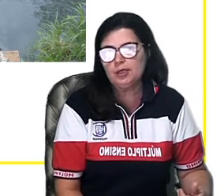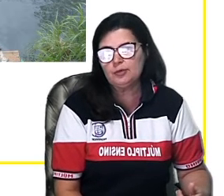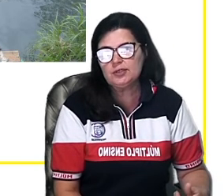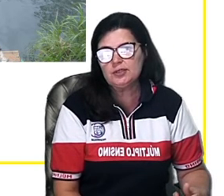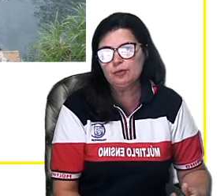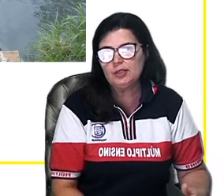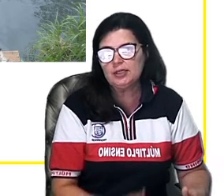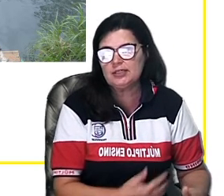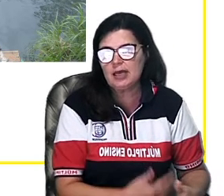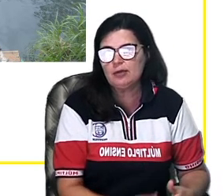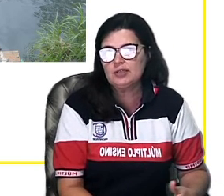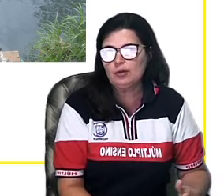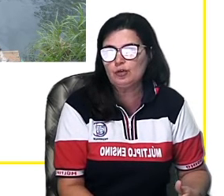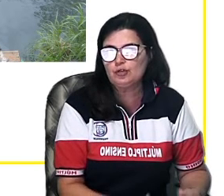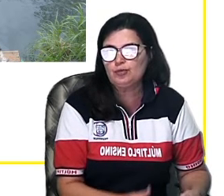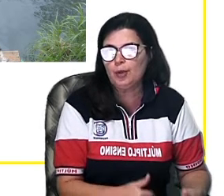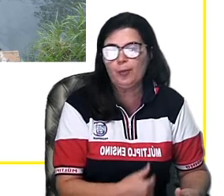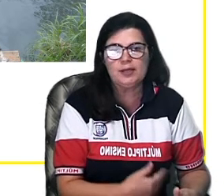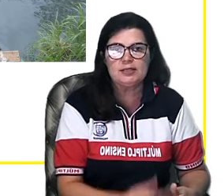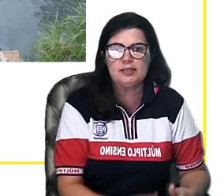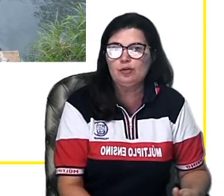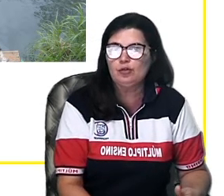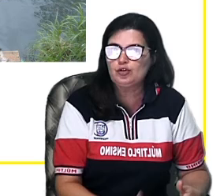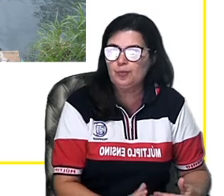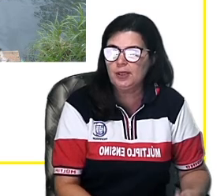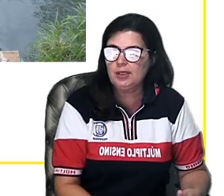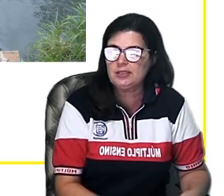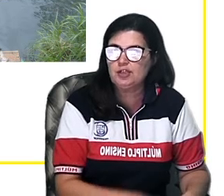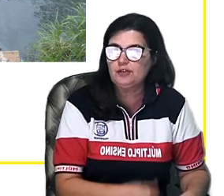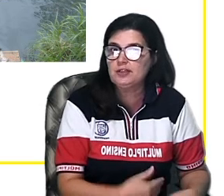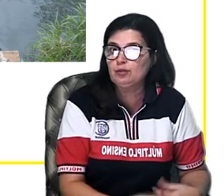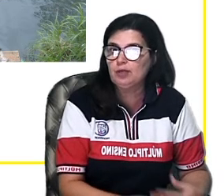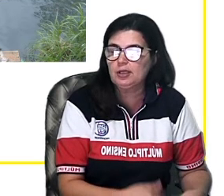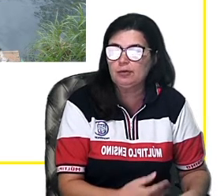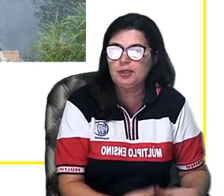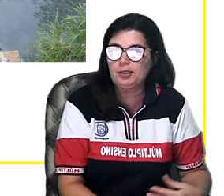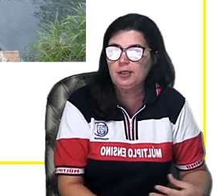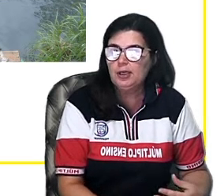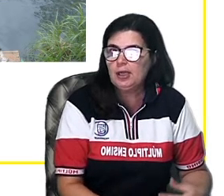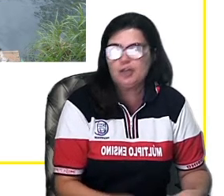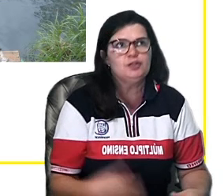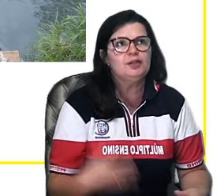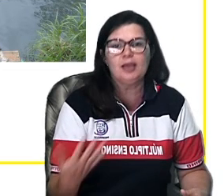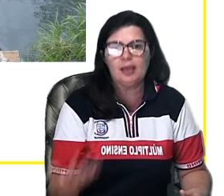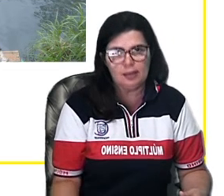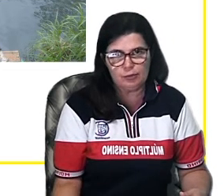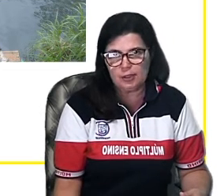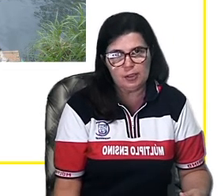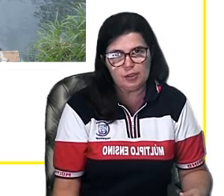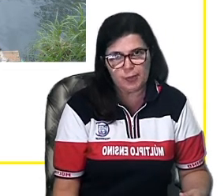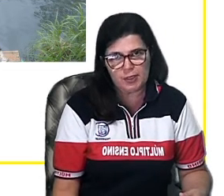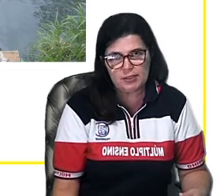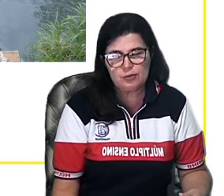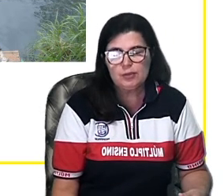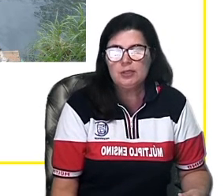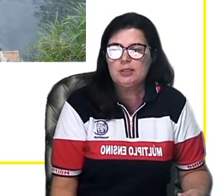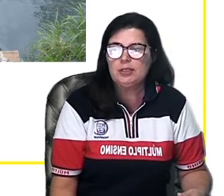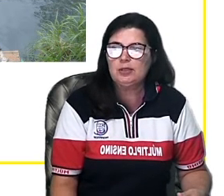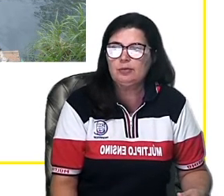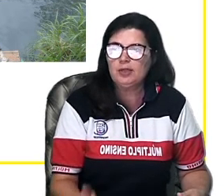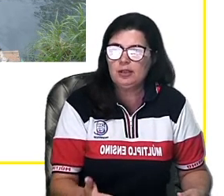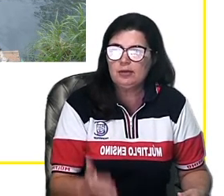nós podemos utilizarmos a nosso bel prazer, do nosso bem desejo, fazer tudo aquilo que a gente quer dentro daquele